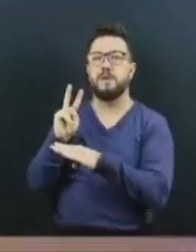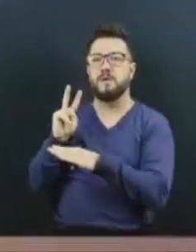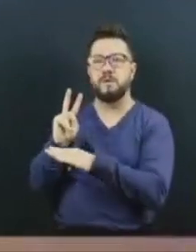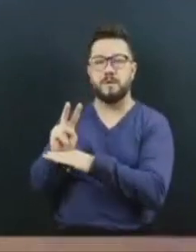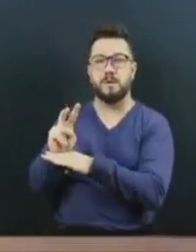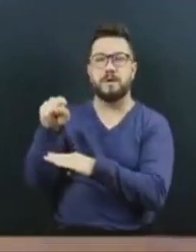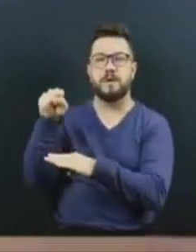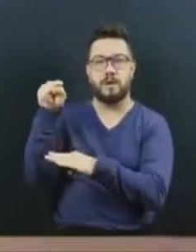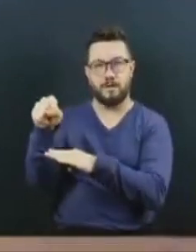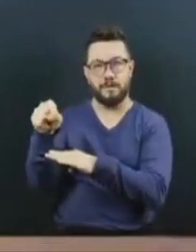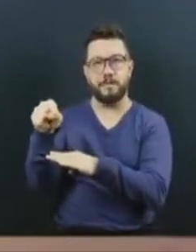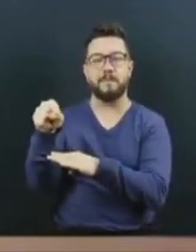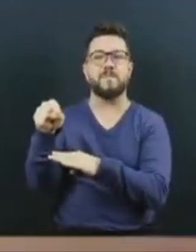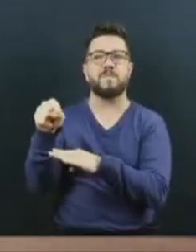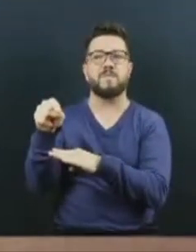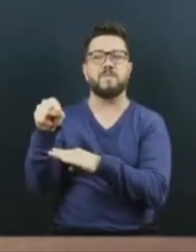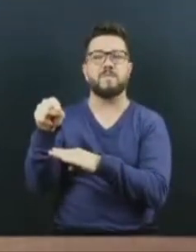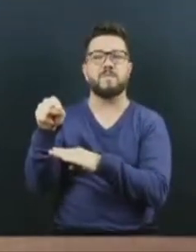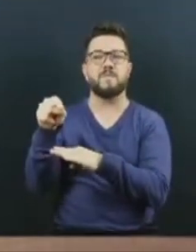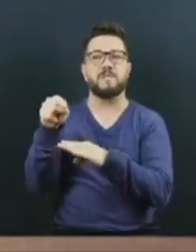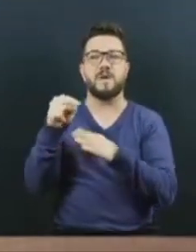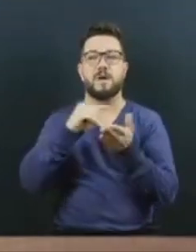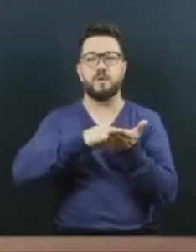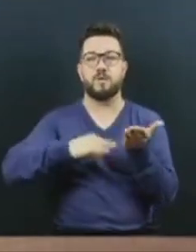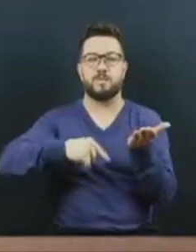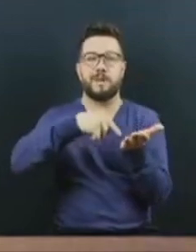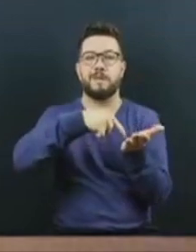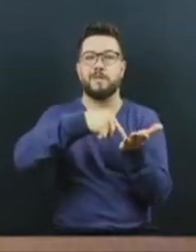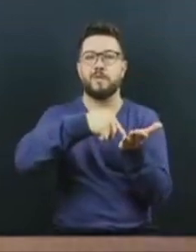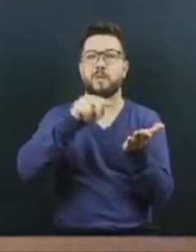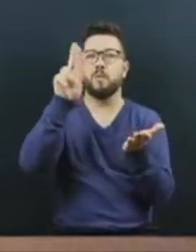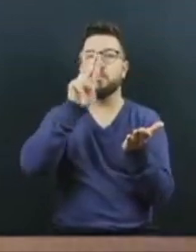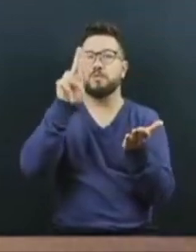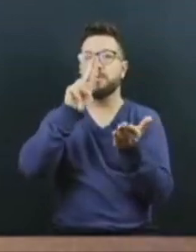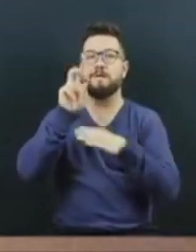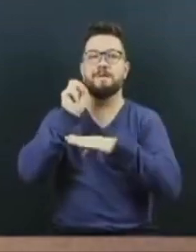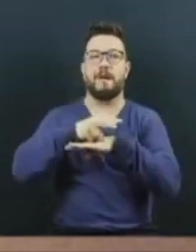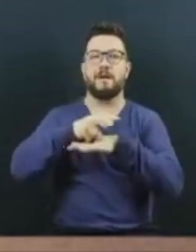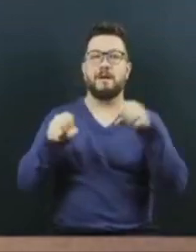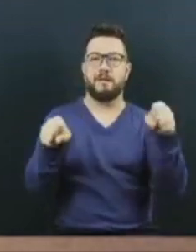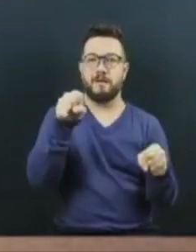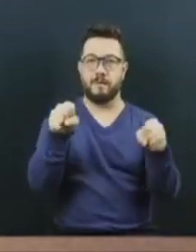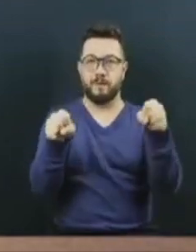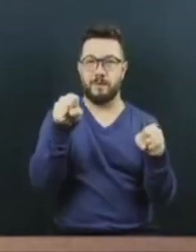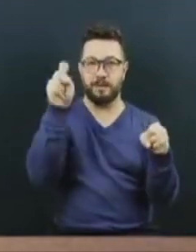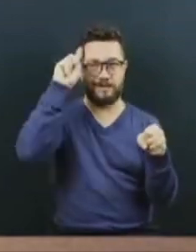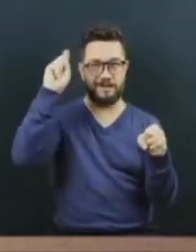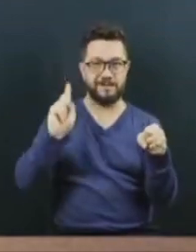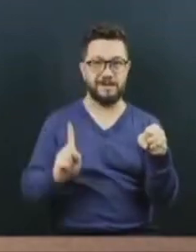dos procedimento para a emissão da da dessa credencial então eu acredito